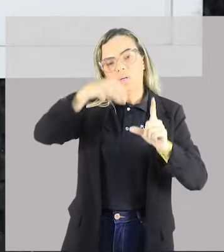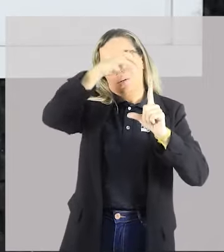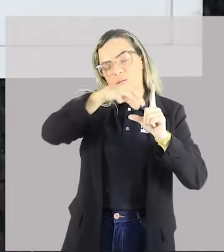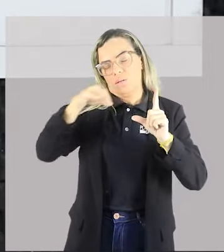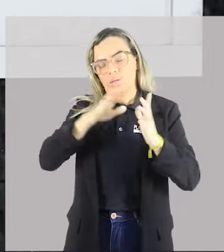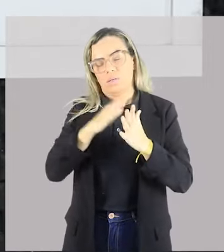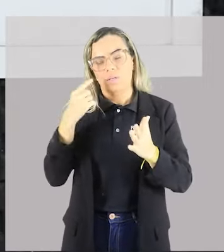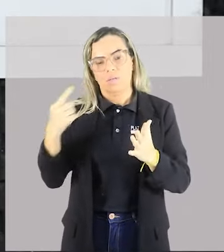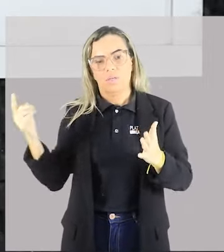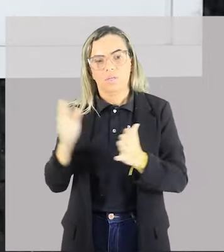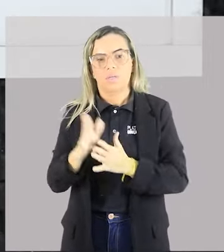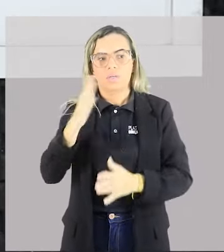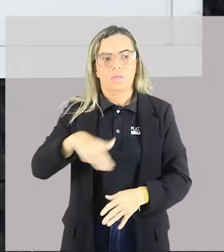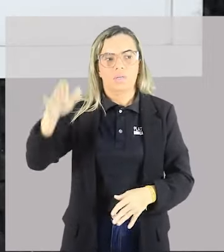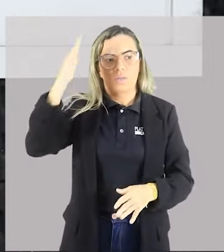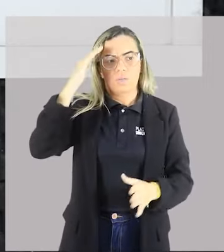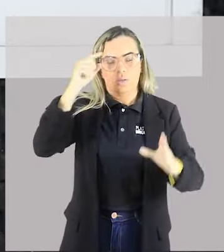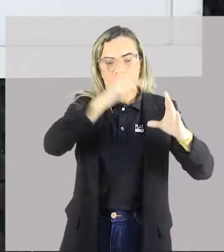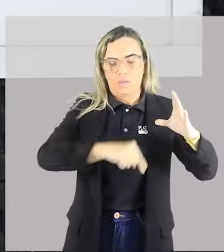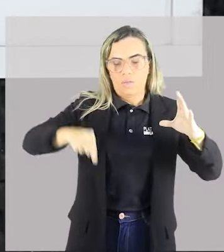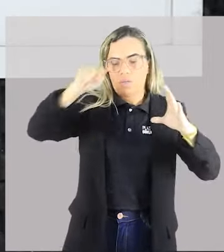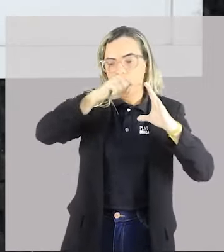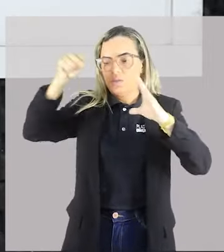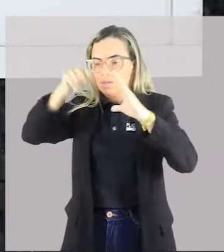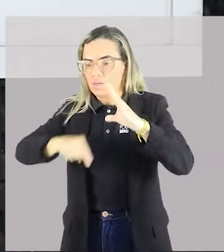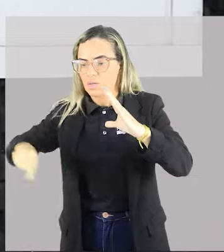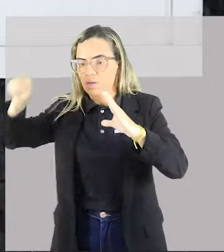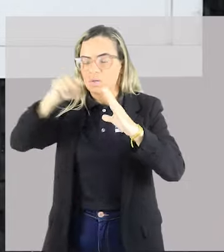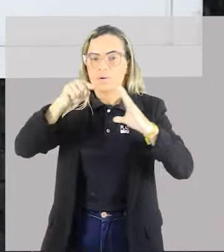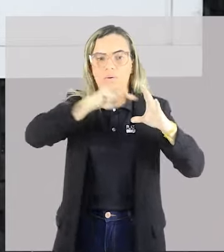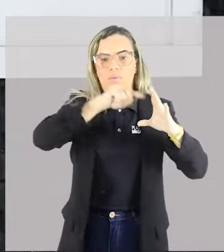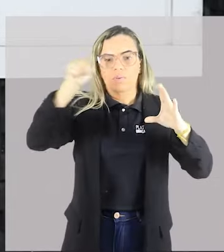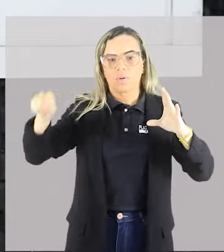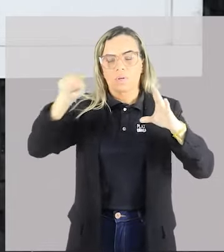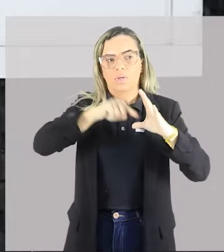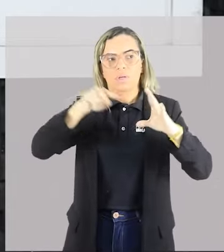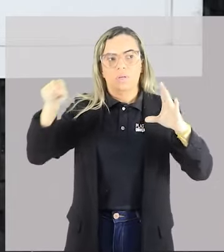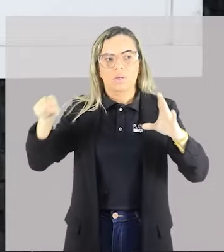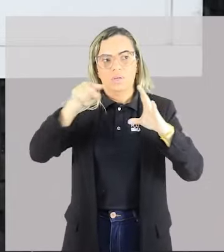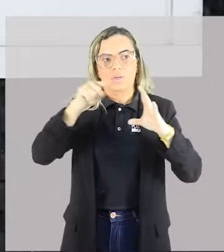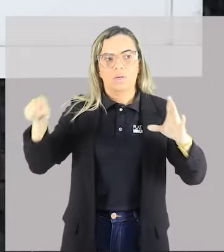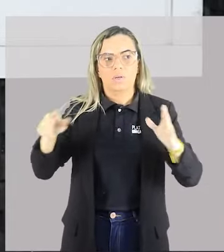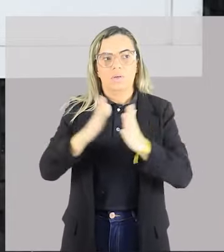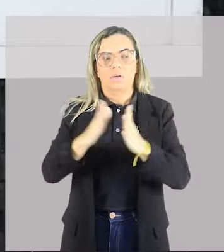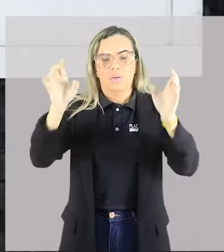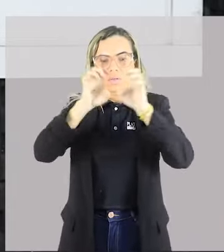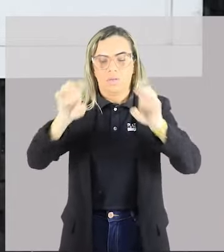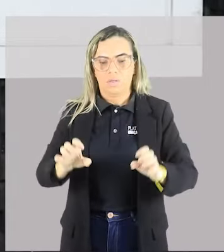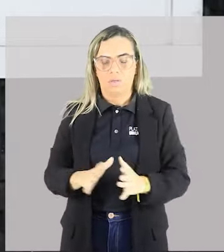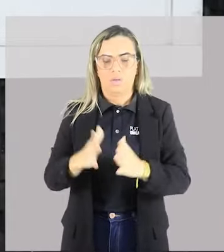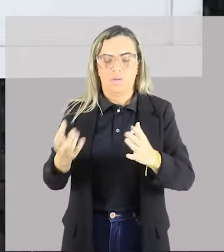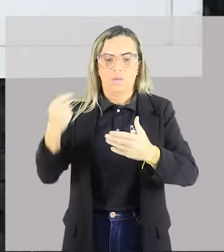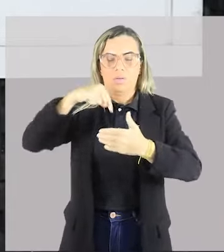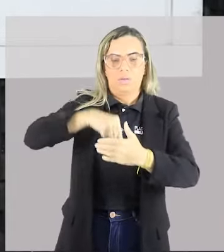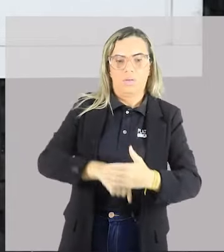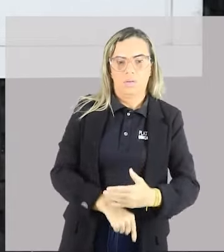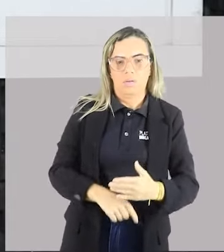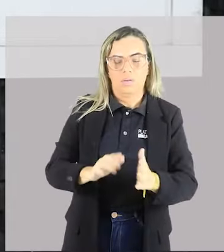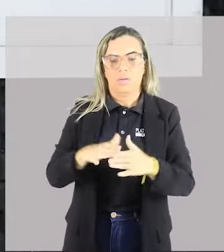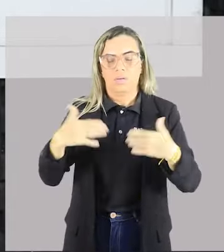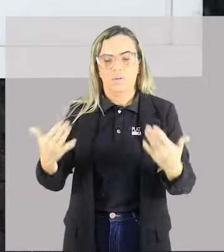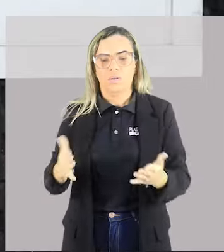legal da gente entender né a estrutura né de uma função para depois a gente aprofundar né